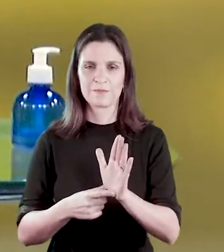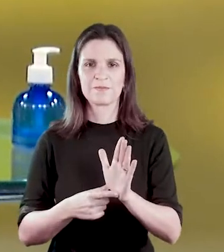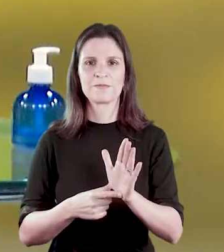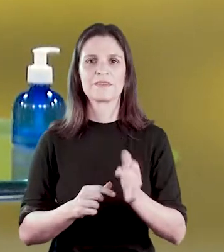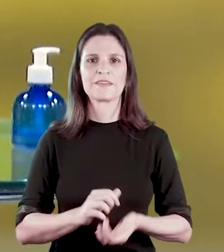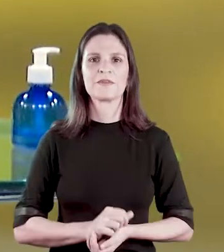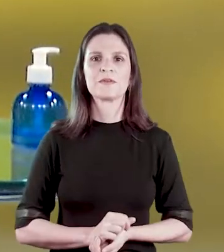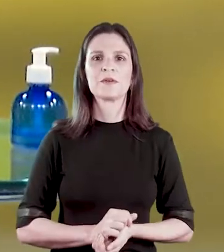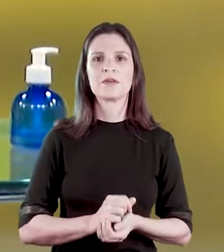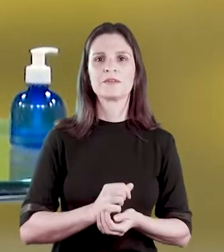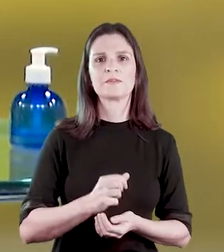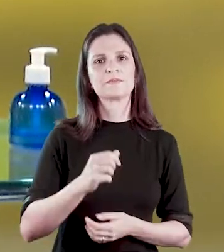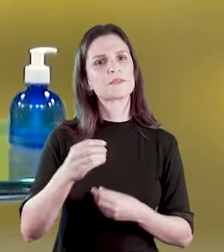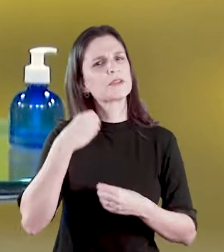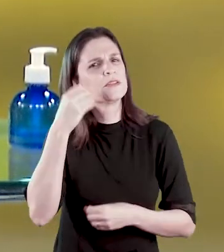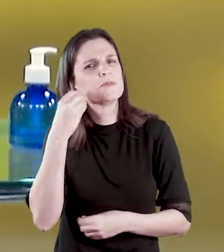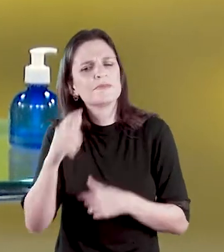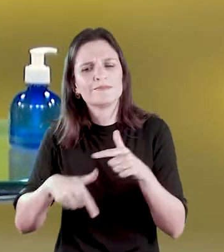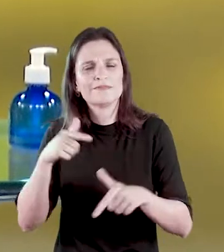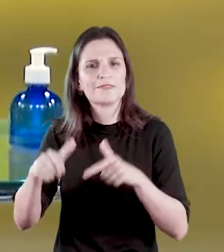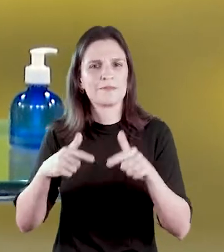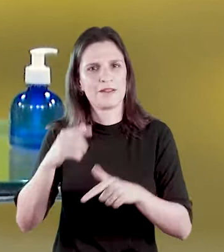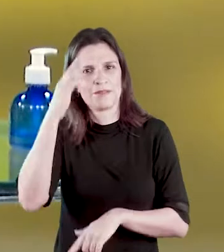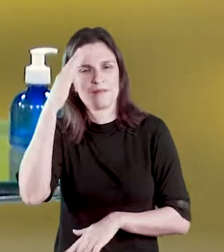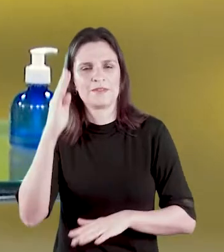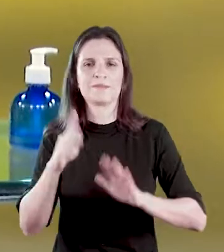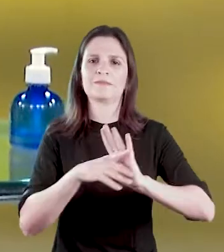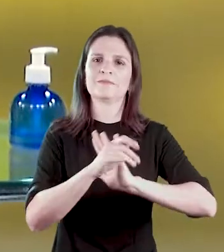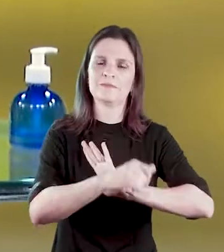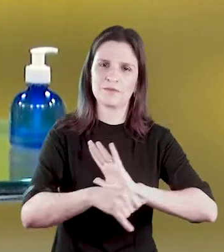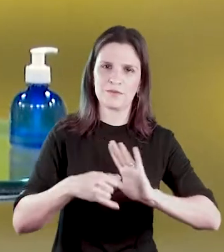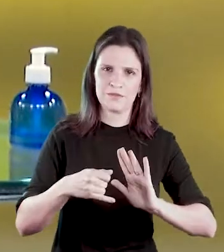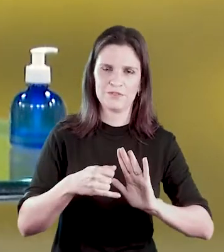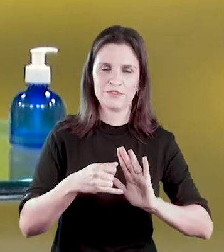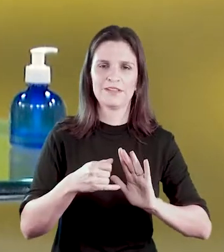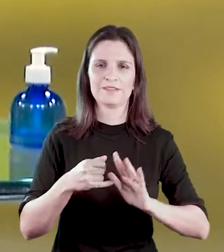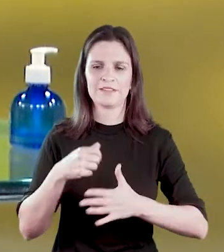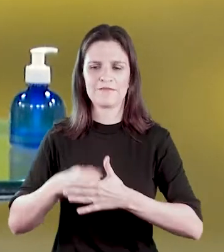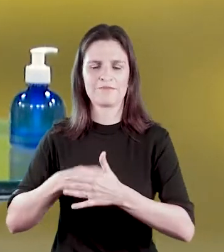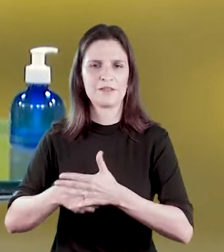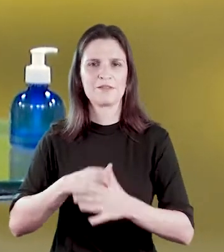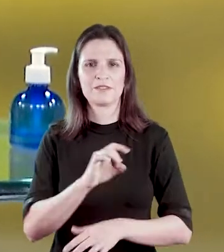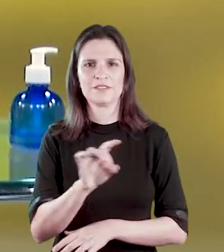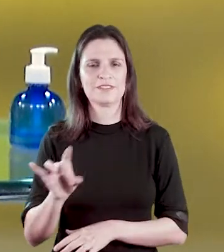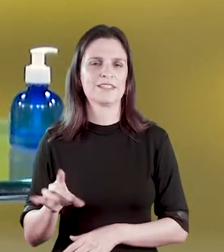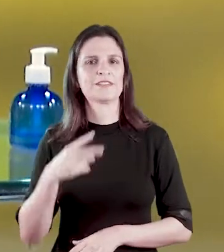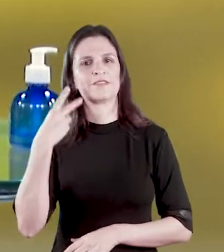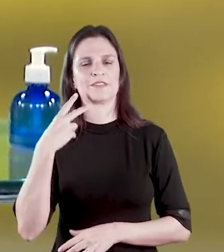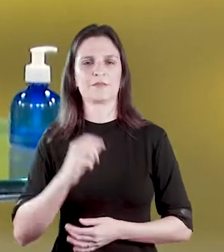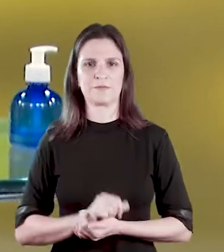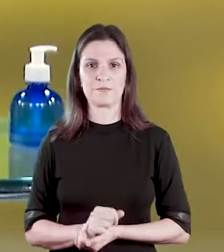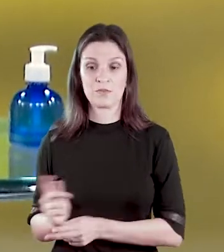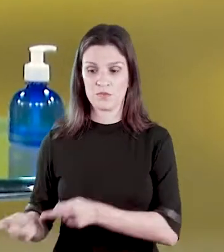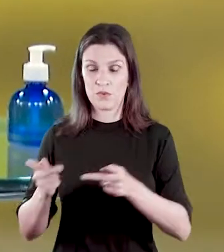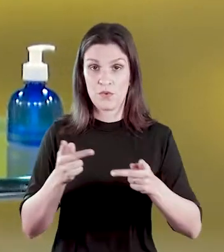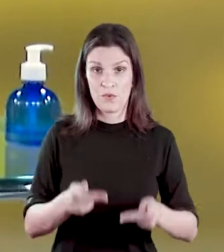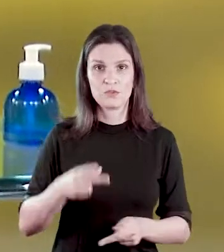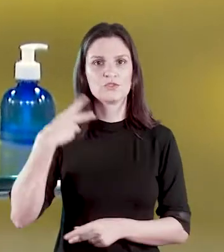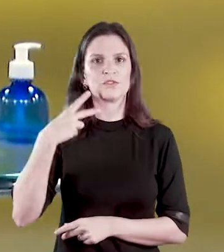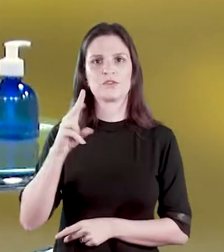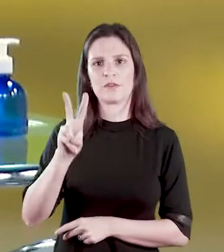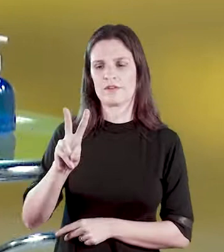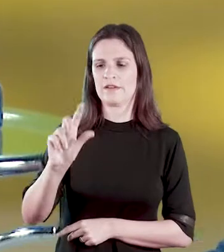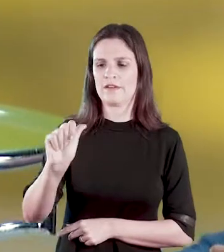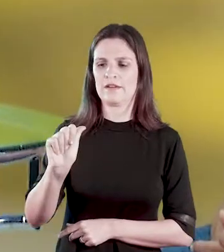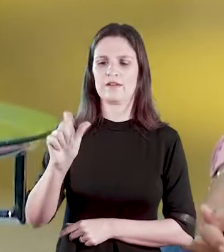apresentados à população a experiência de trabalho principais projetos e bandeiras defendidas pelos vereadores Recebemos